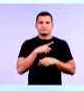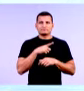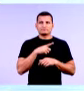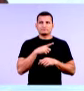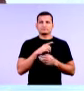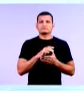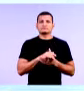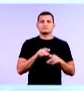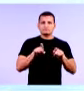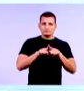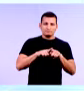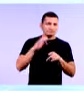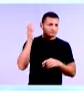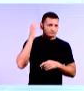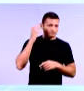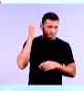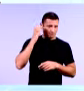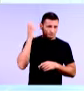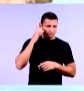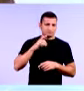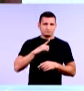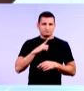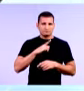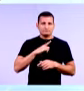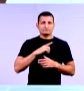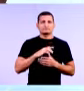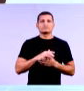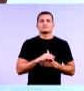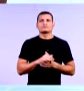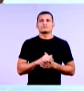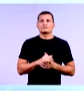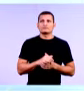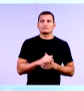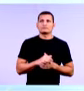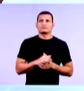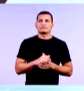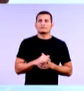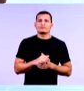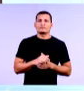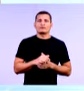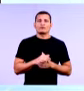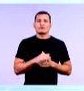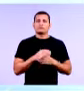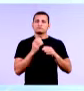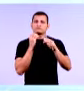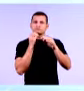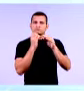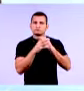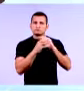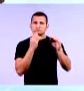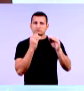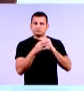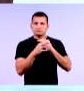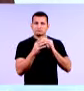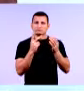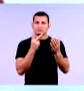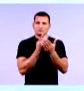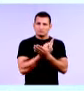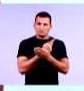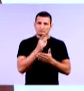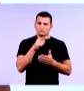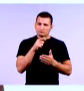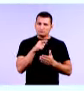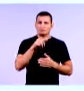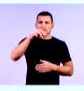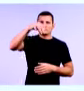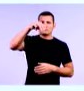o rádio, que é através de ondas eletromagnéticas. Então, toda a transmissão de dados ocorre através desses